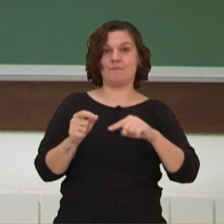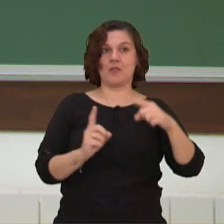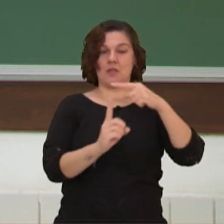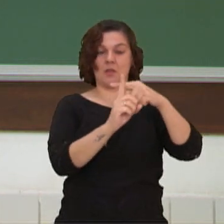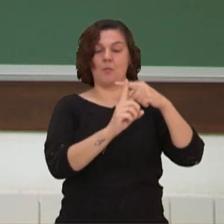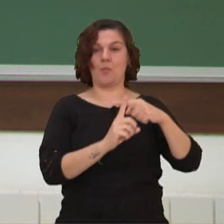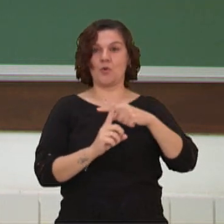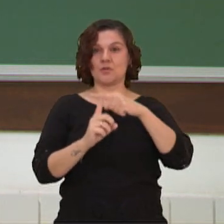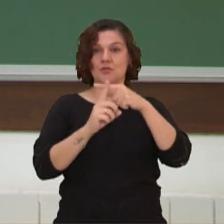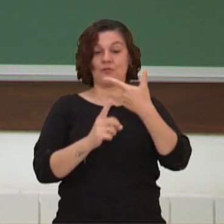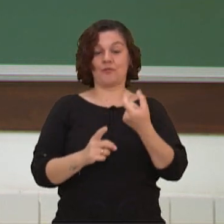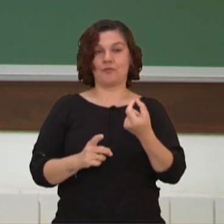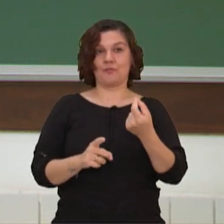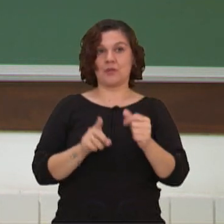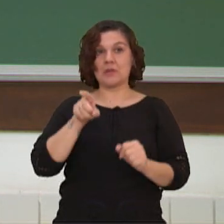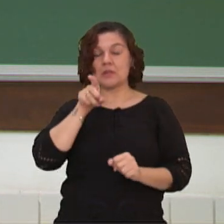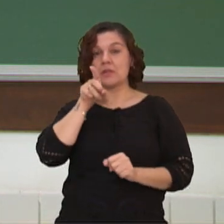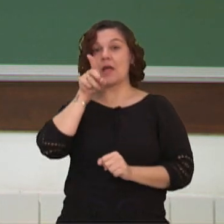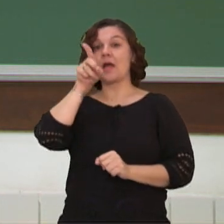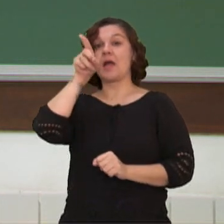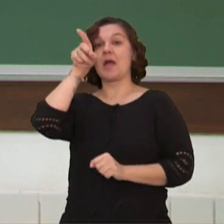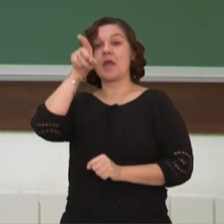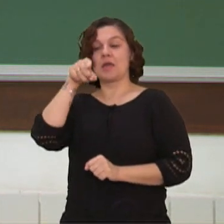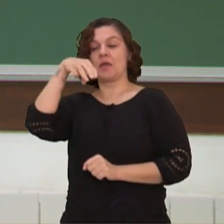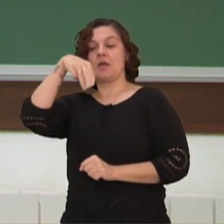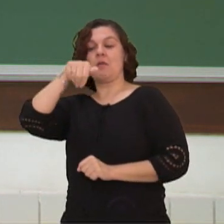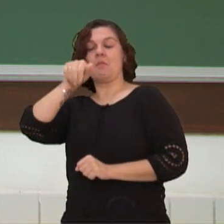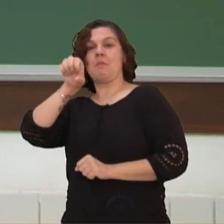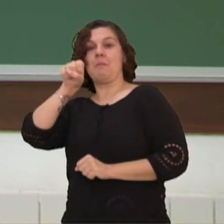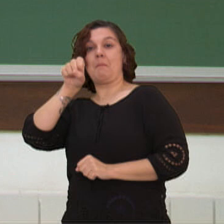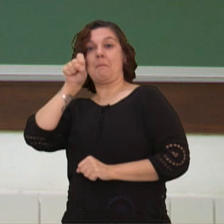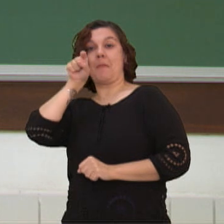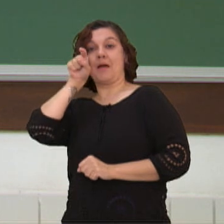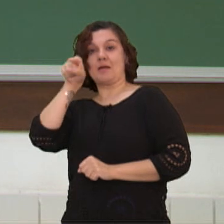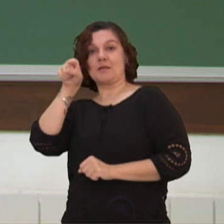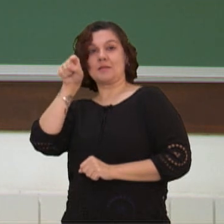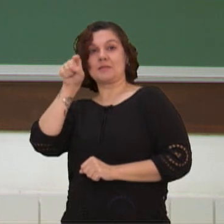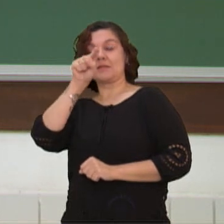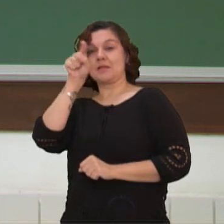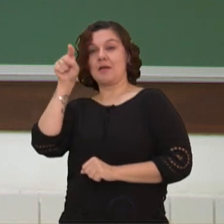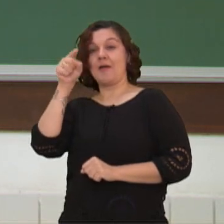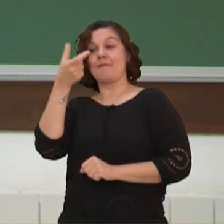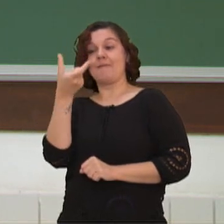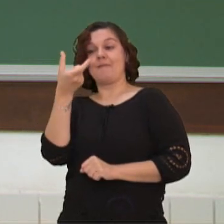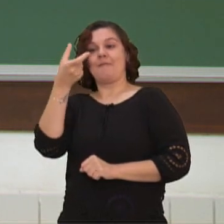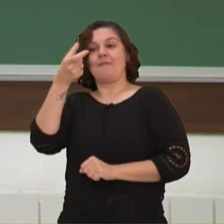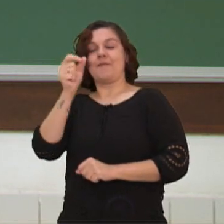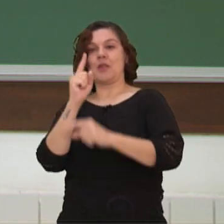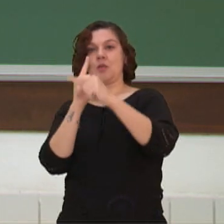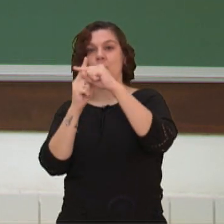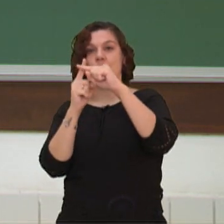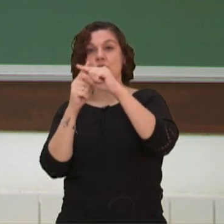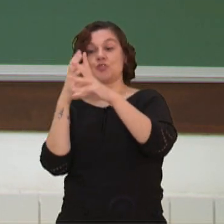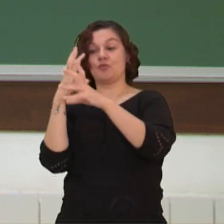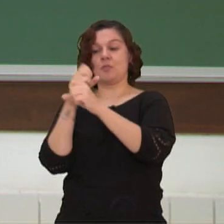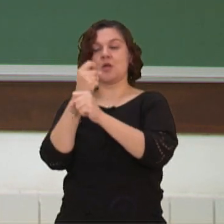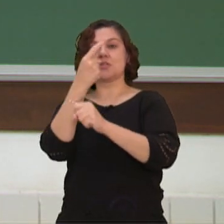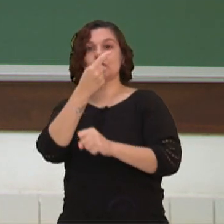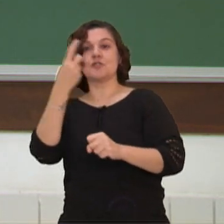massa 20 prótons mais 22 nêutrons.